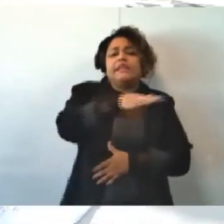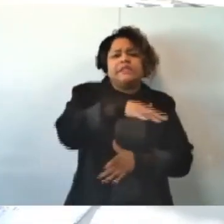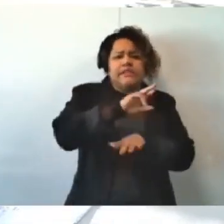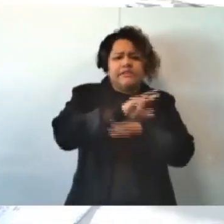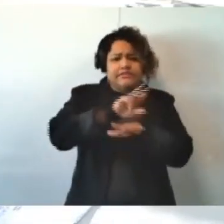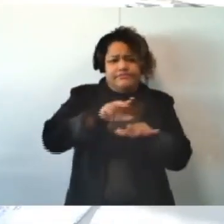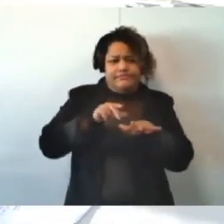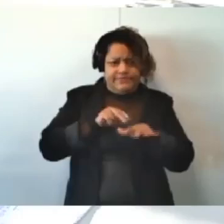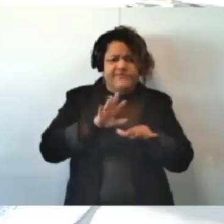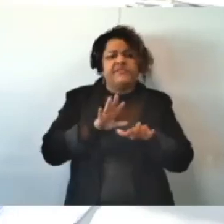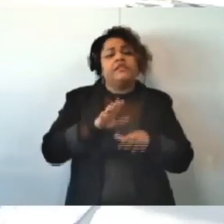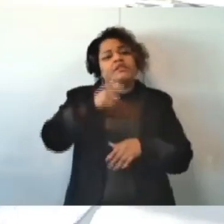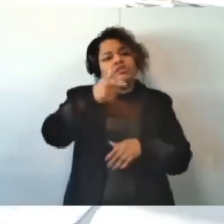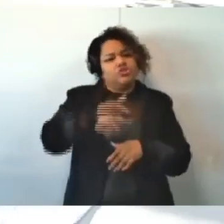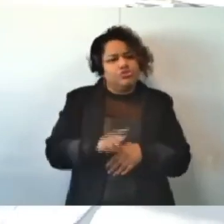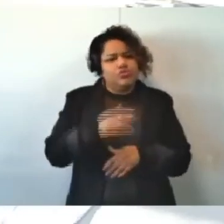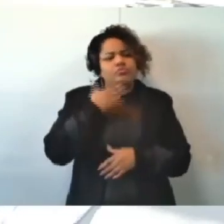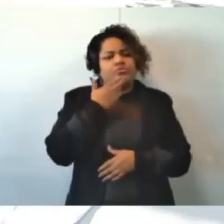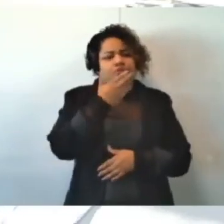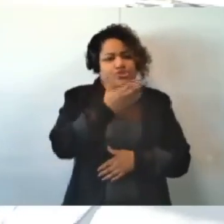esse pedido no dia